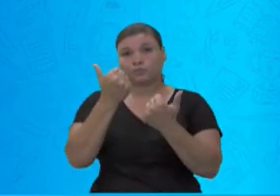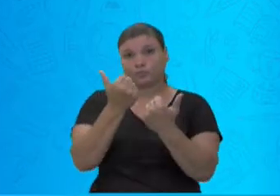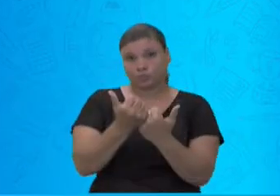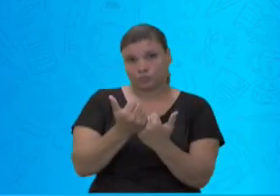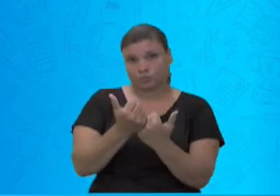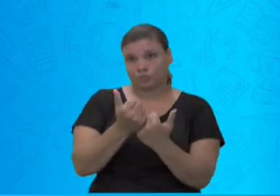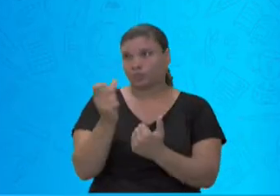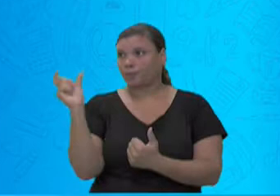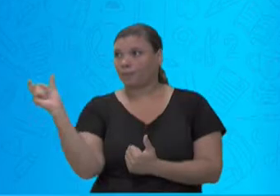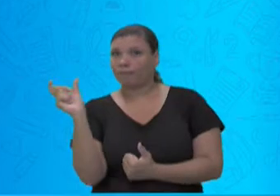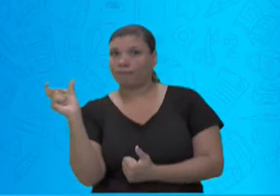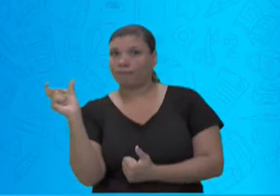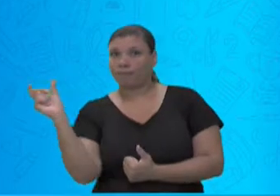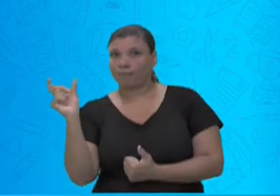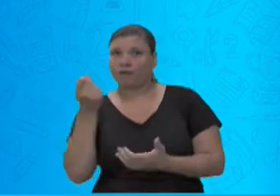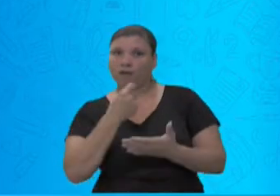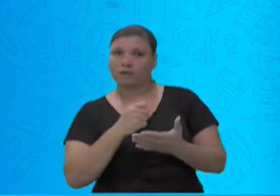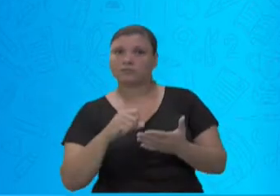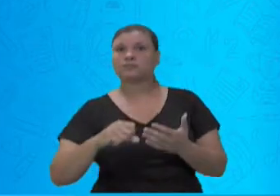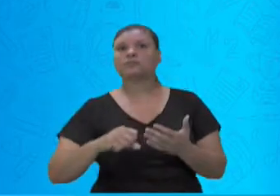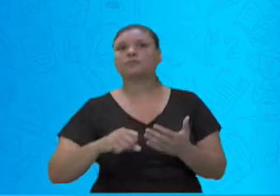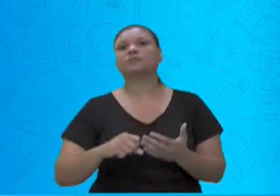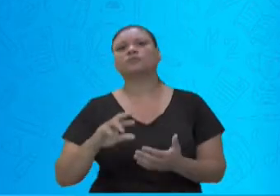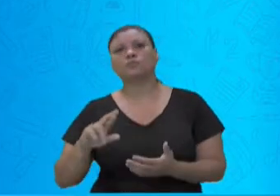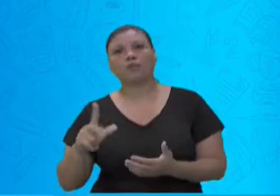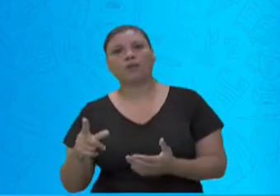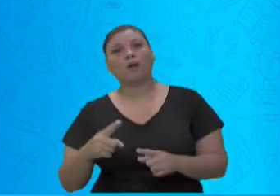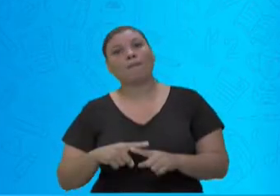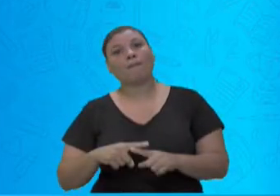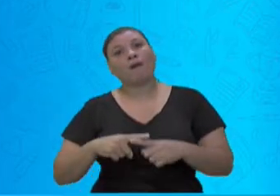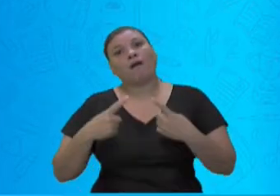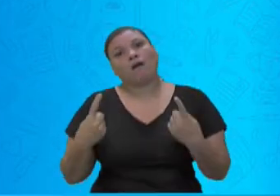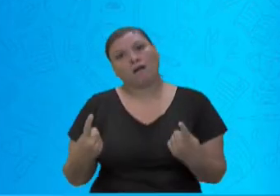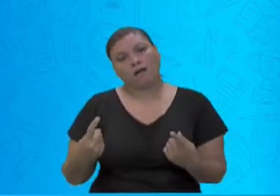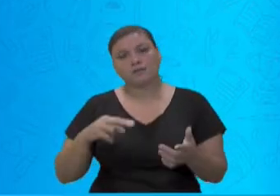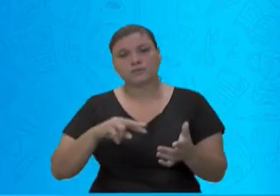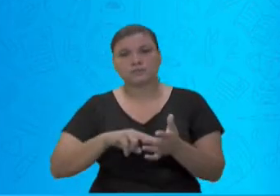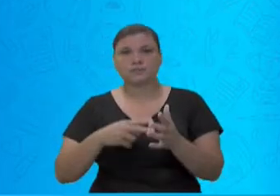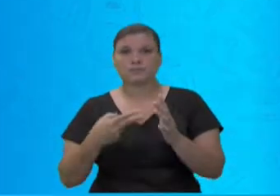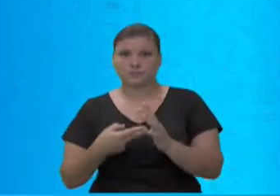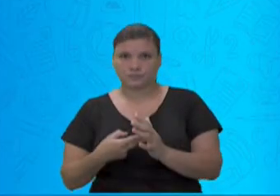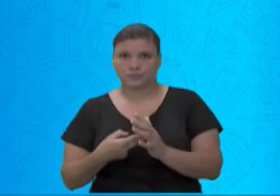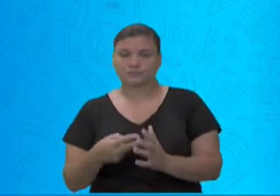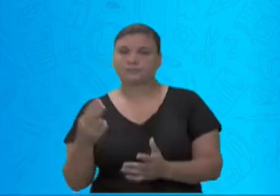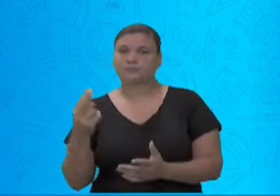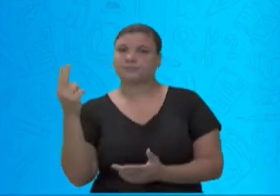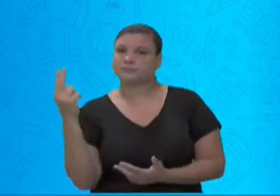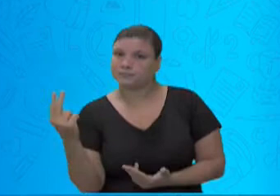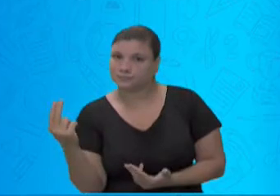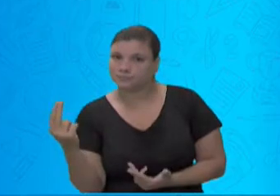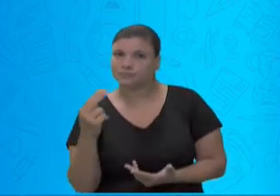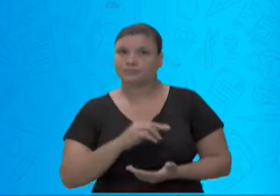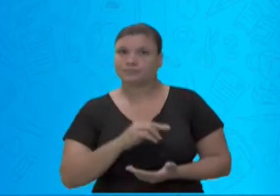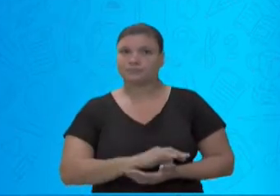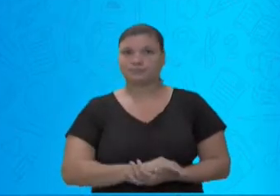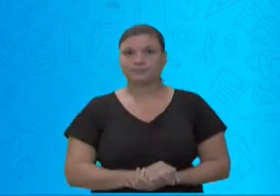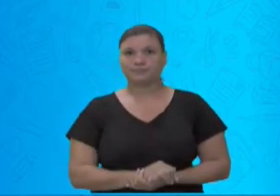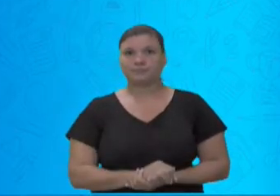adequada. Então, nesse caso, eu posso usar bastantes no plural.